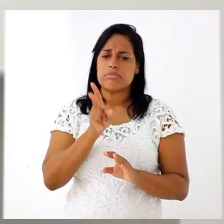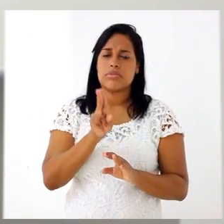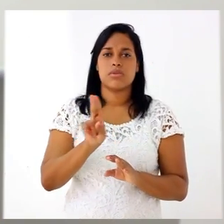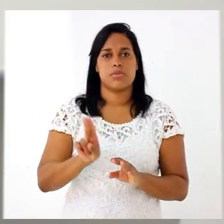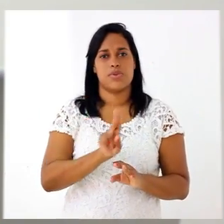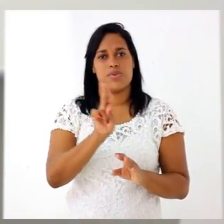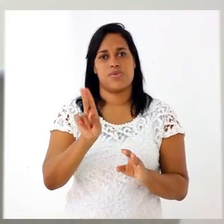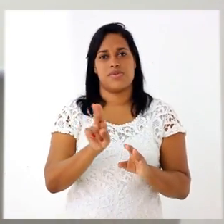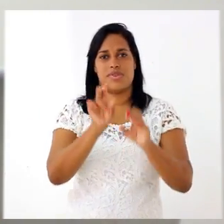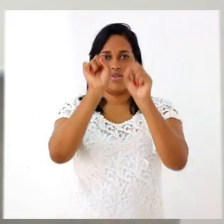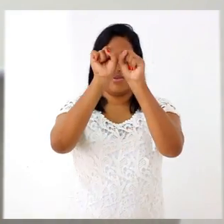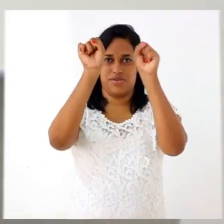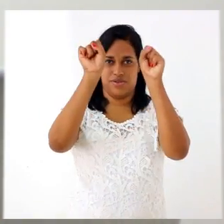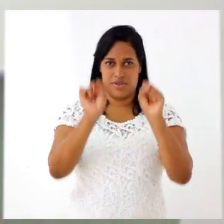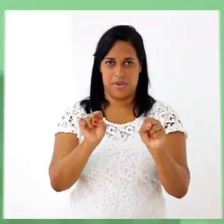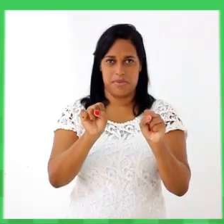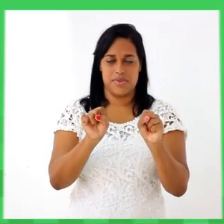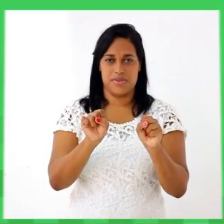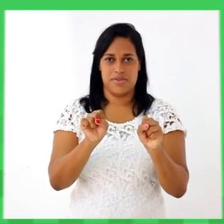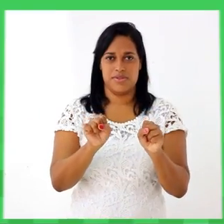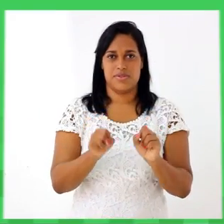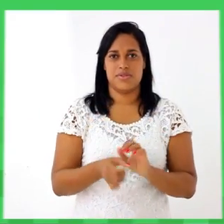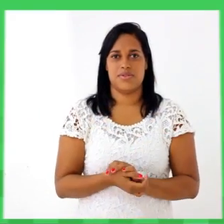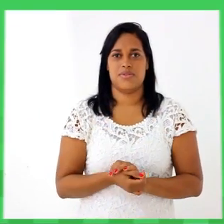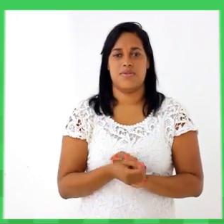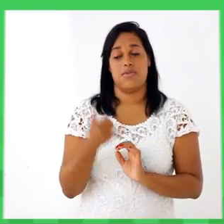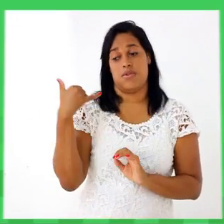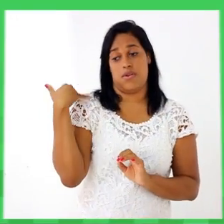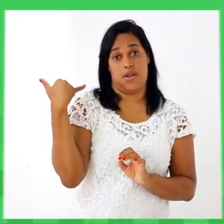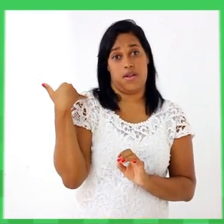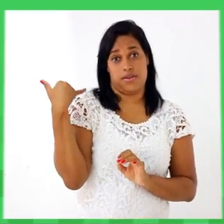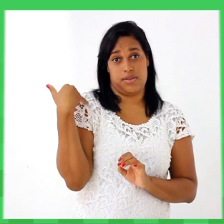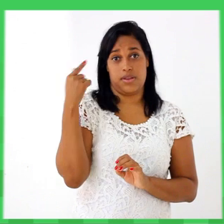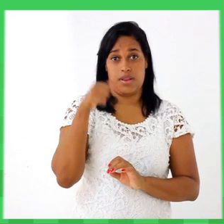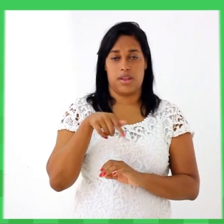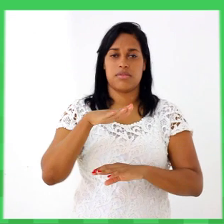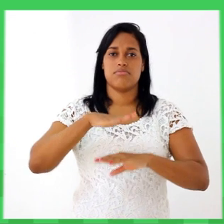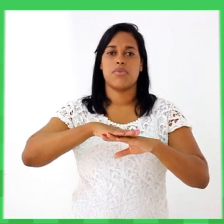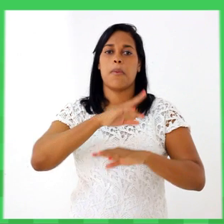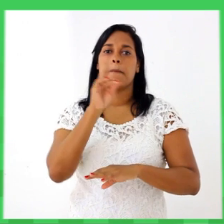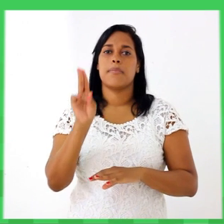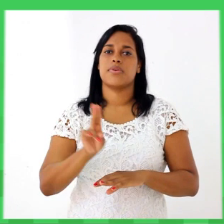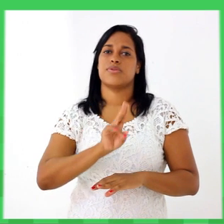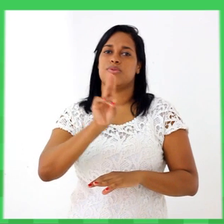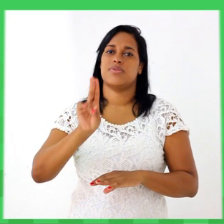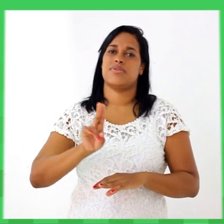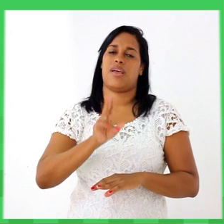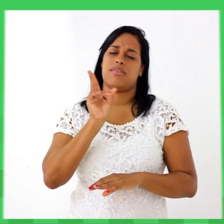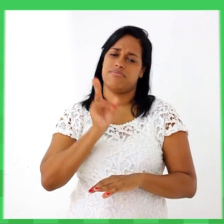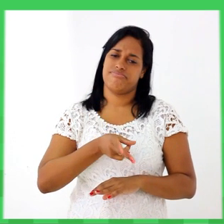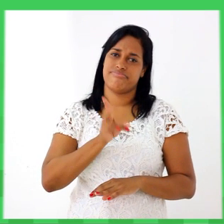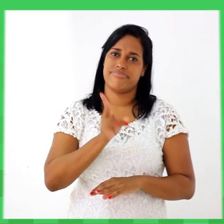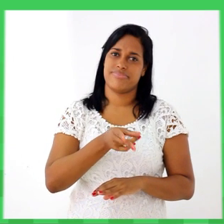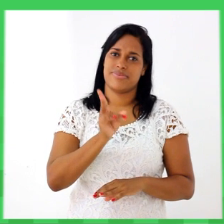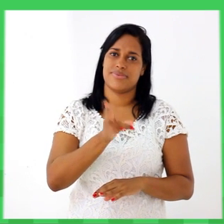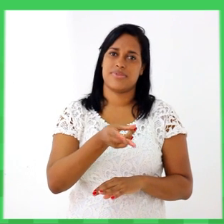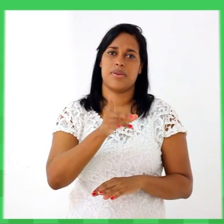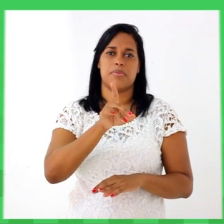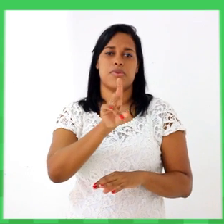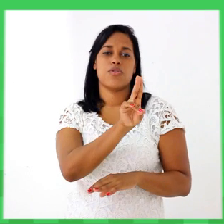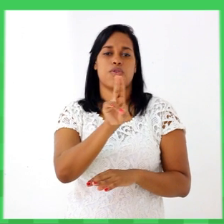nos sistemas. O atributo idade é o mais utilizado e é chamado de